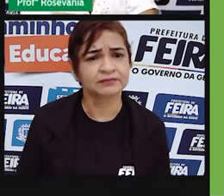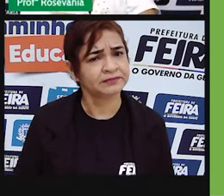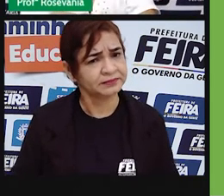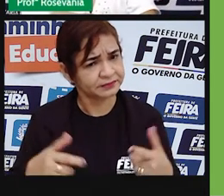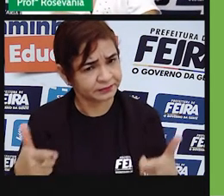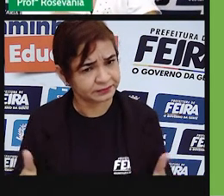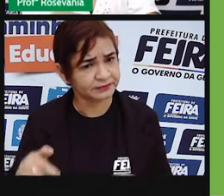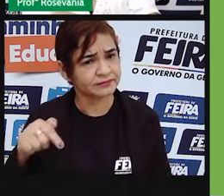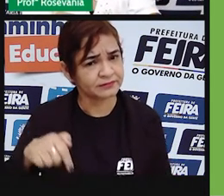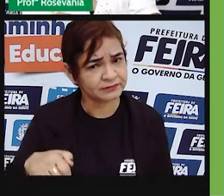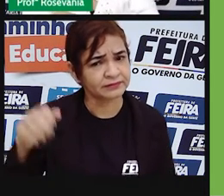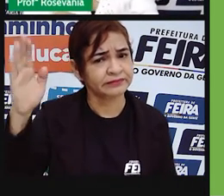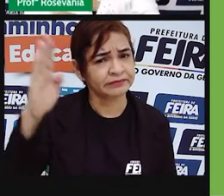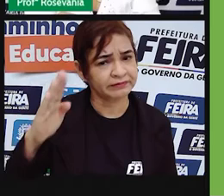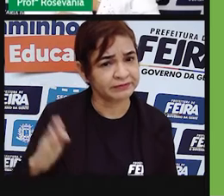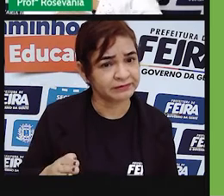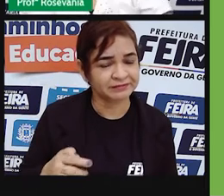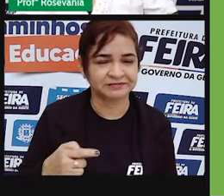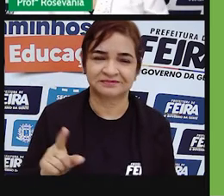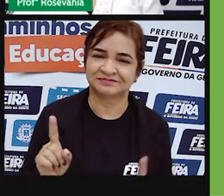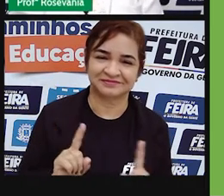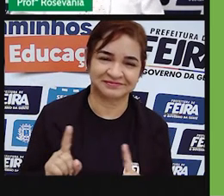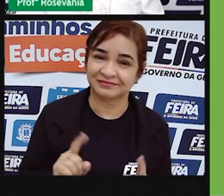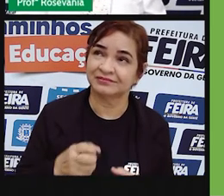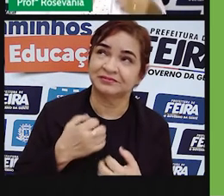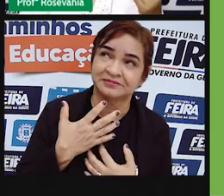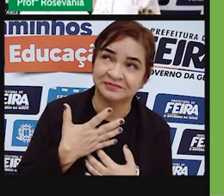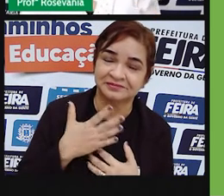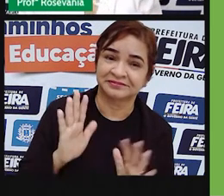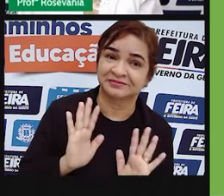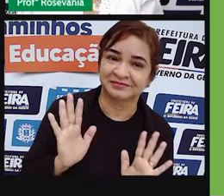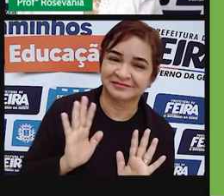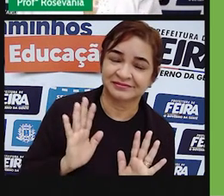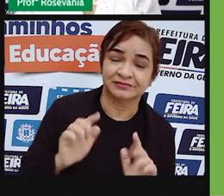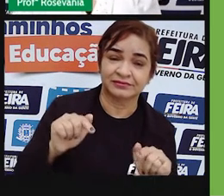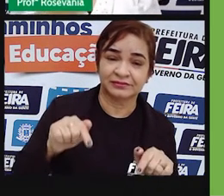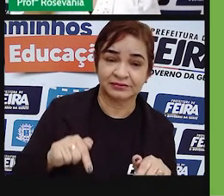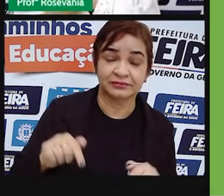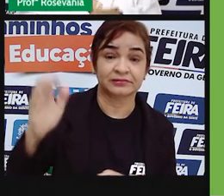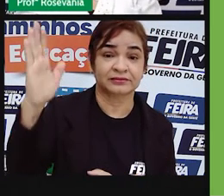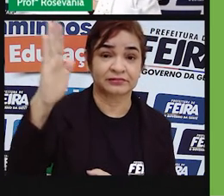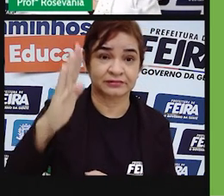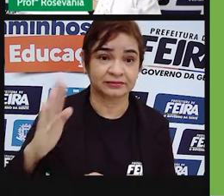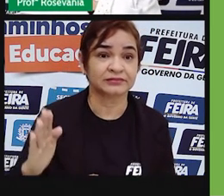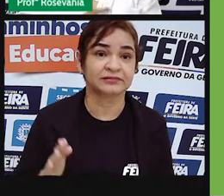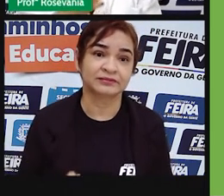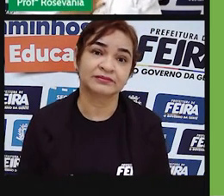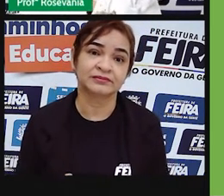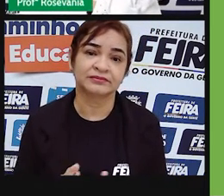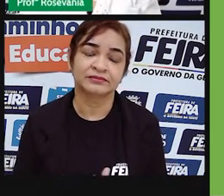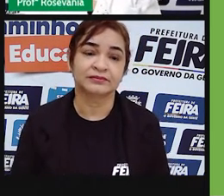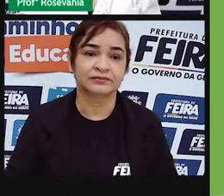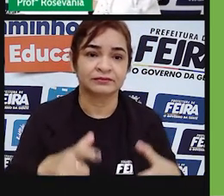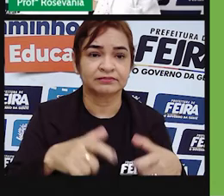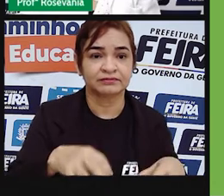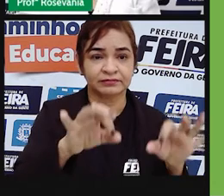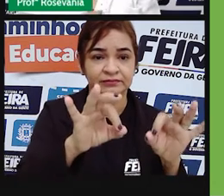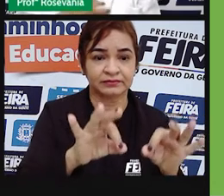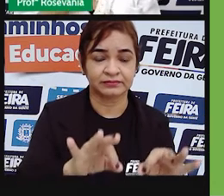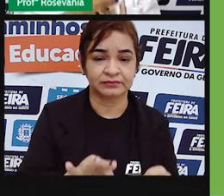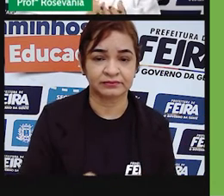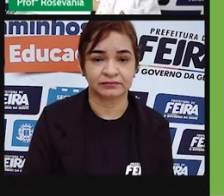aqui no bom graças a Deus que não né a gente aqui no Brasil a gente amiga a